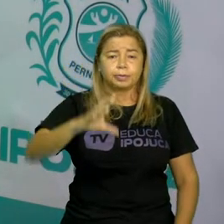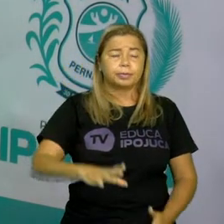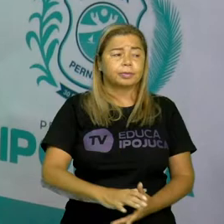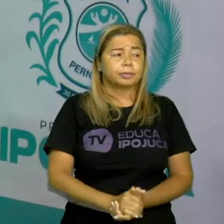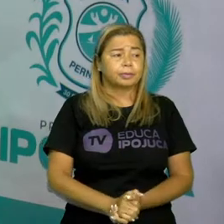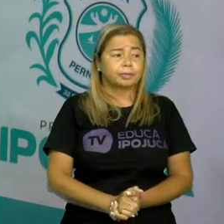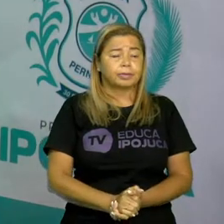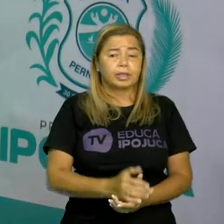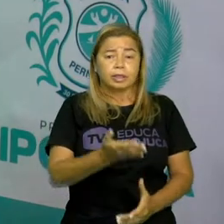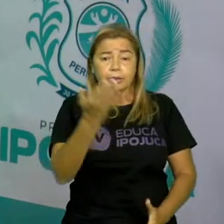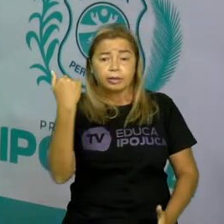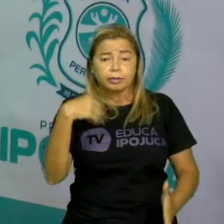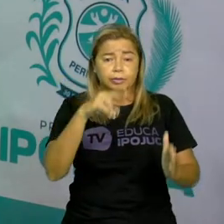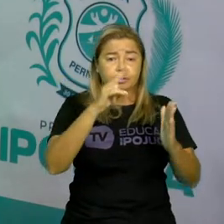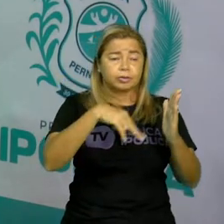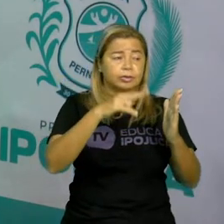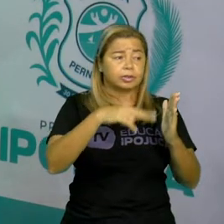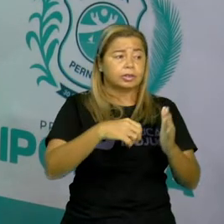5.470. Vamos ler aqui?